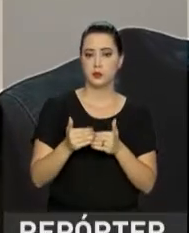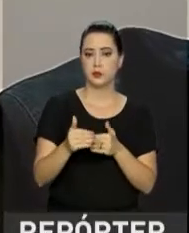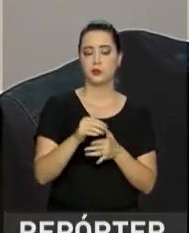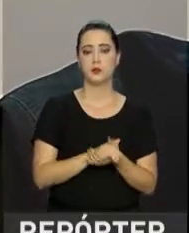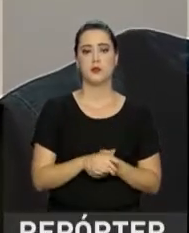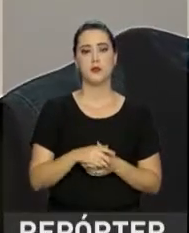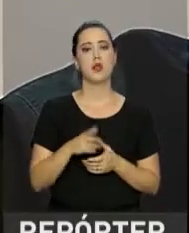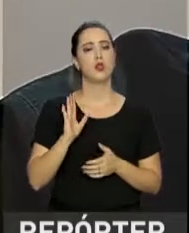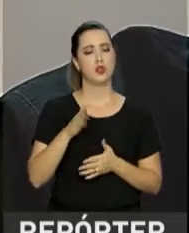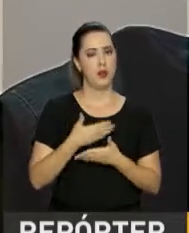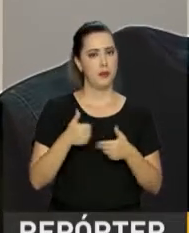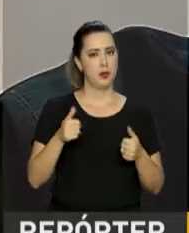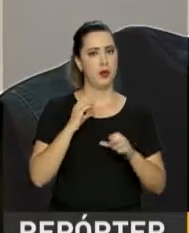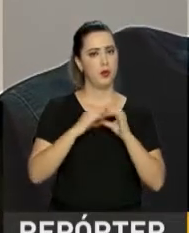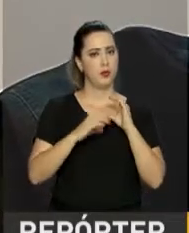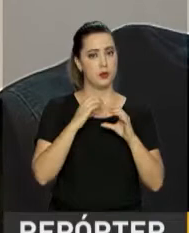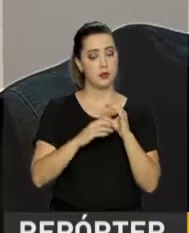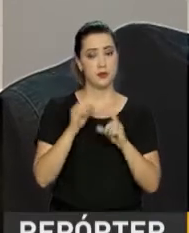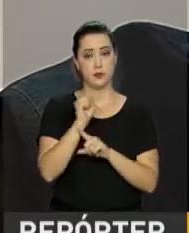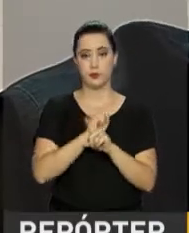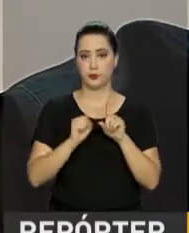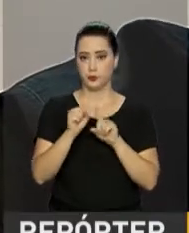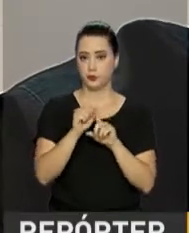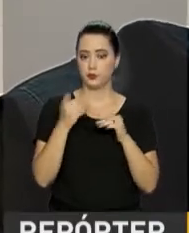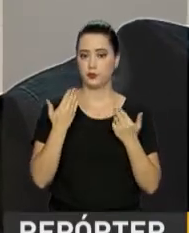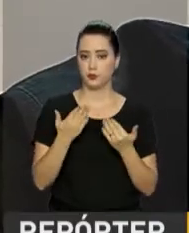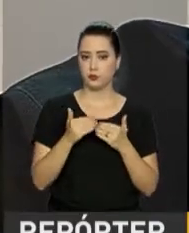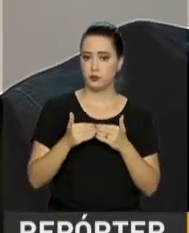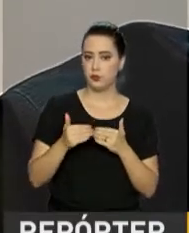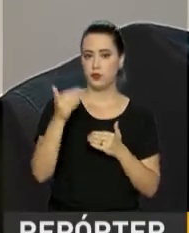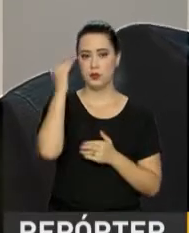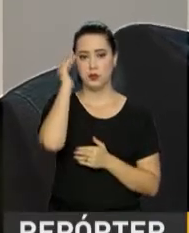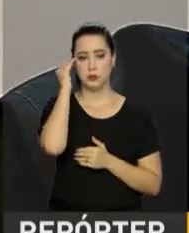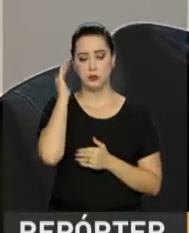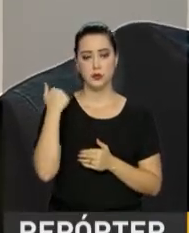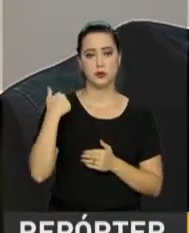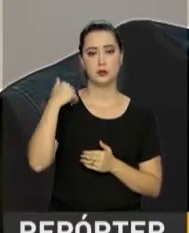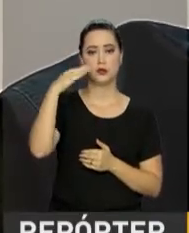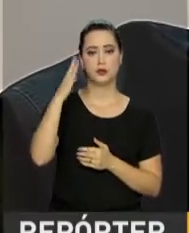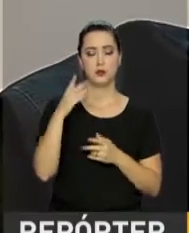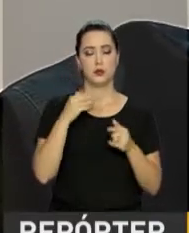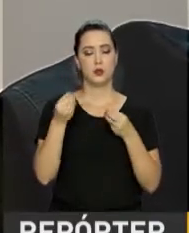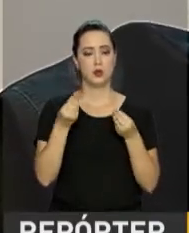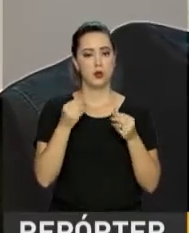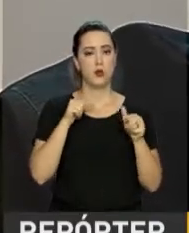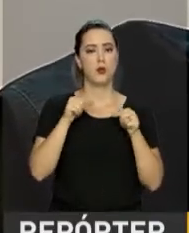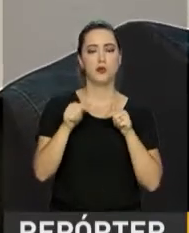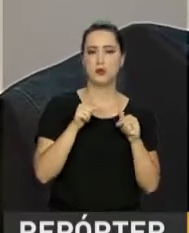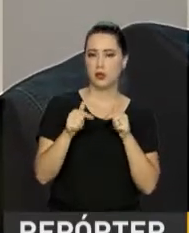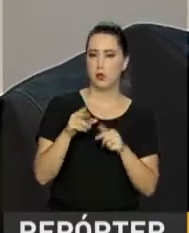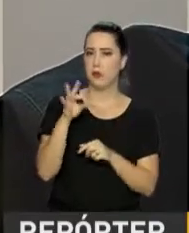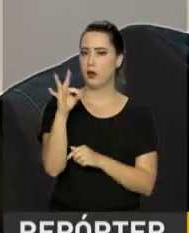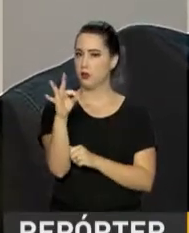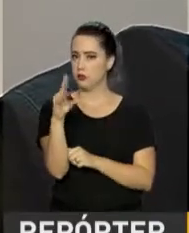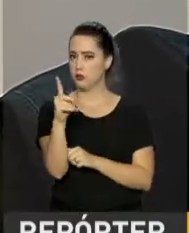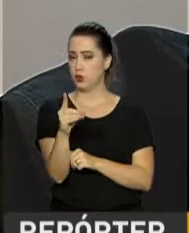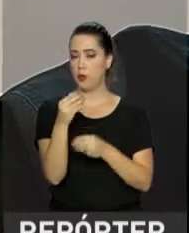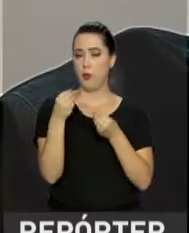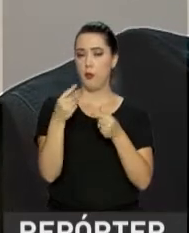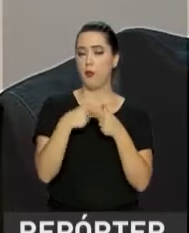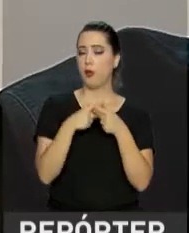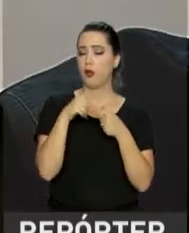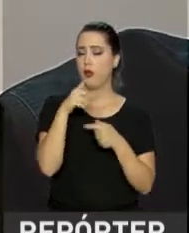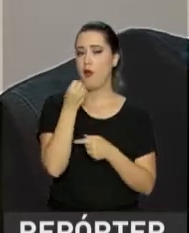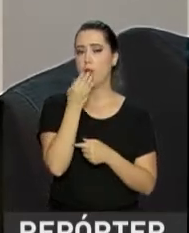comunicação com a sociedade brasileira como um todo a partir do momento que eles entendem mais o como funciona o programa tesouro direto quais as vantagens desse programa